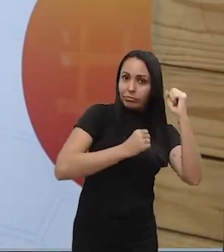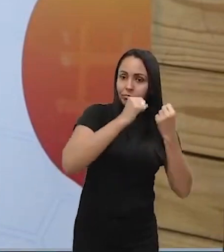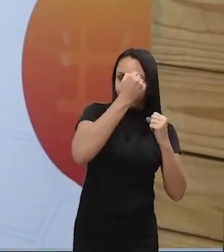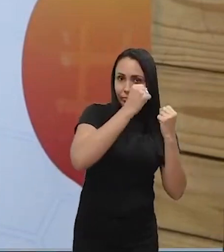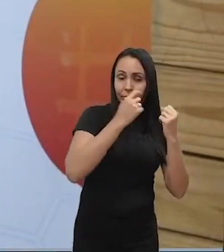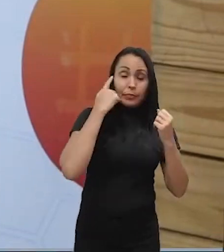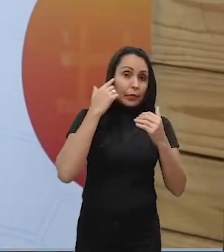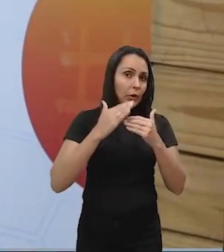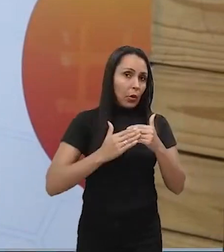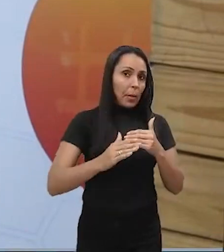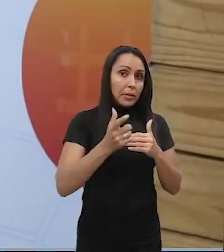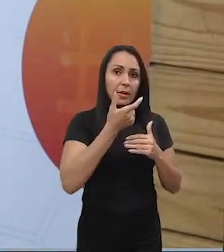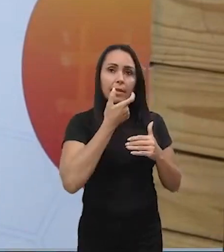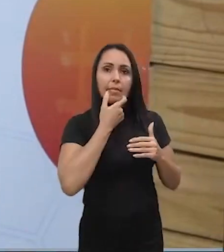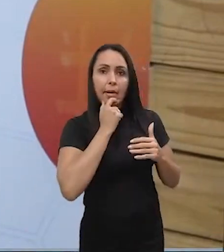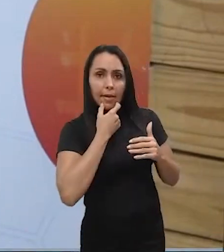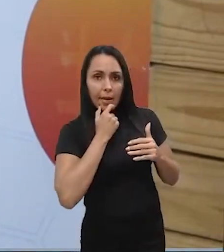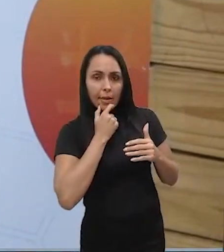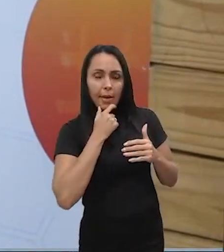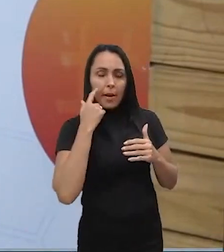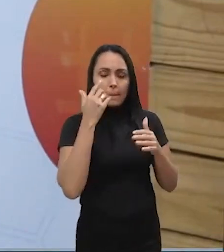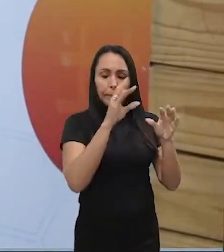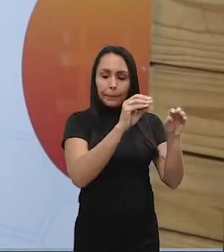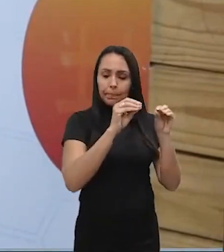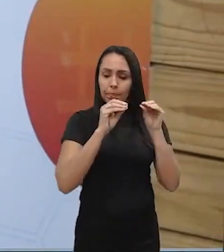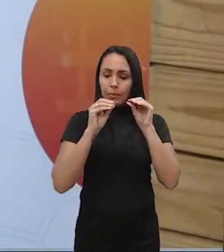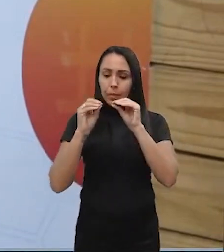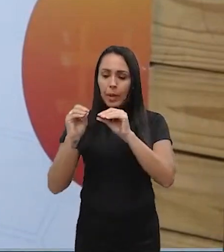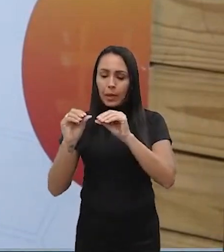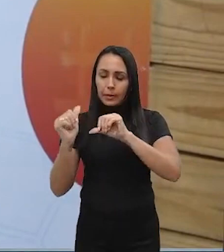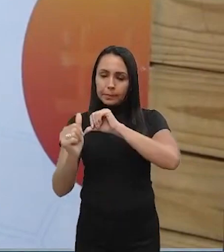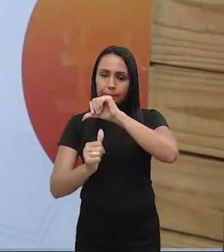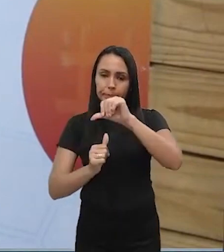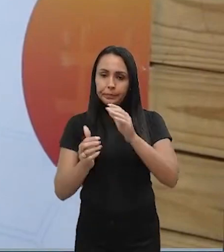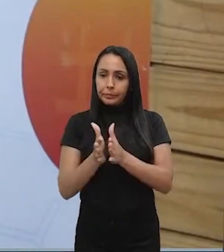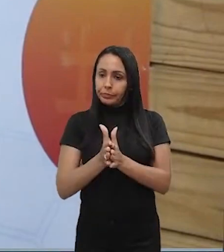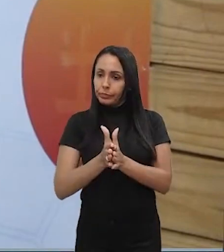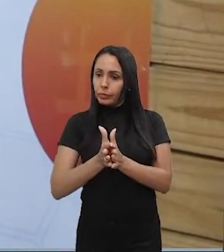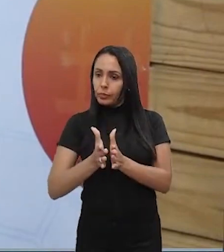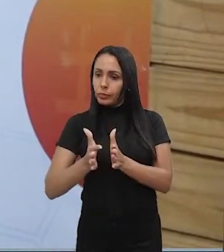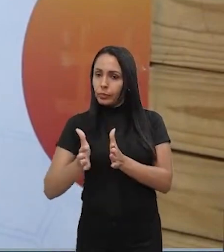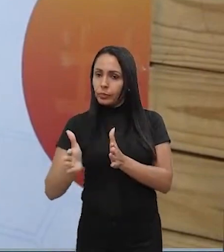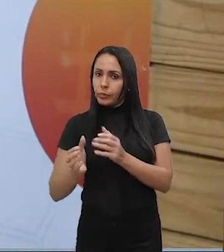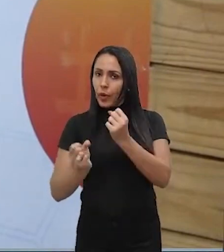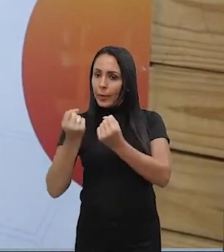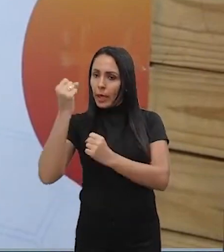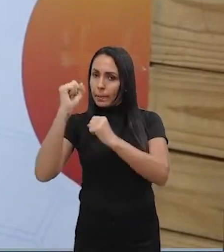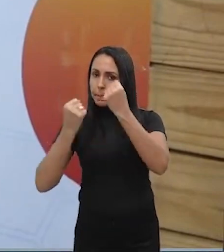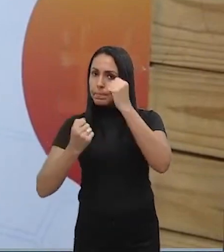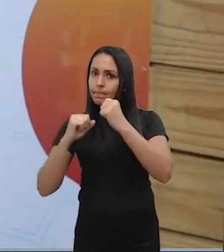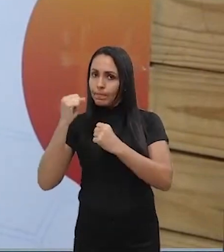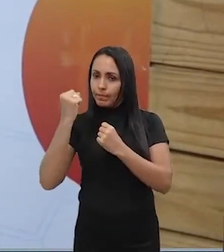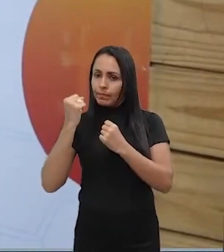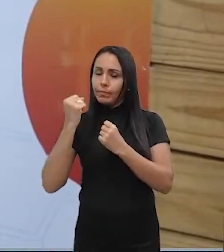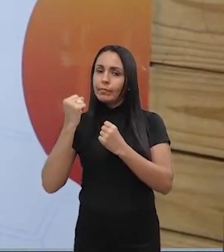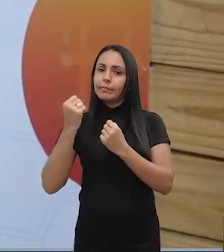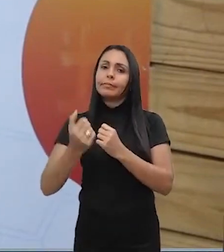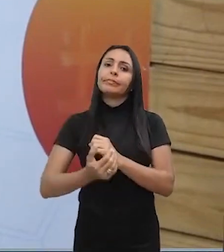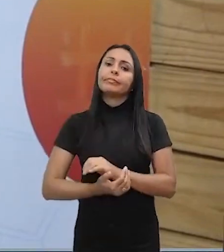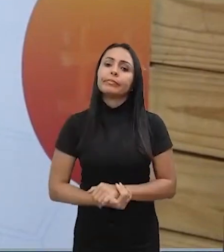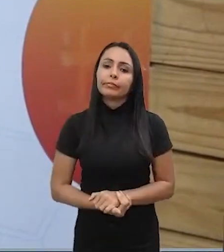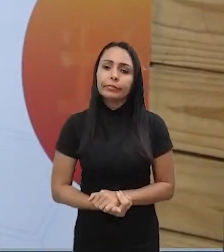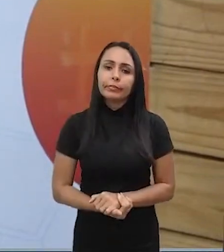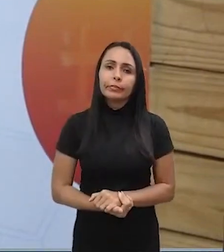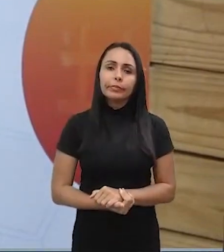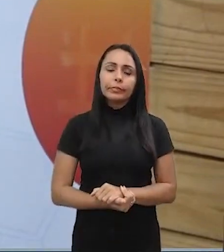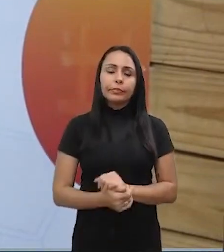certo? Que é a que começa na Inglaterra, para a as fábricas, né? O surgimento das